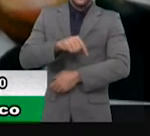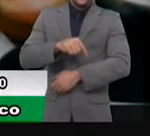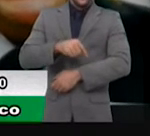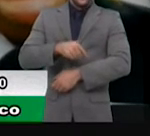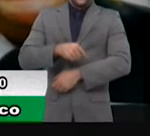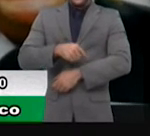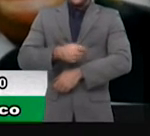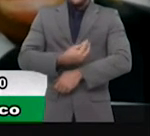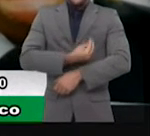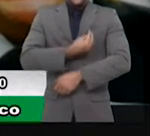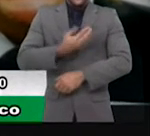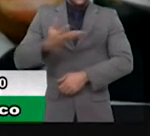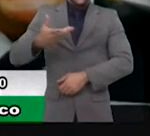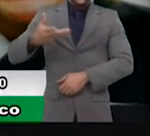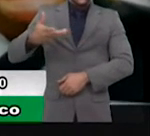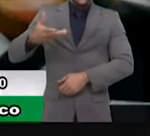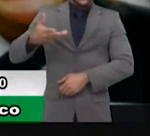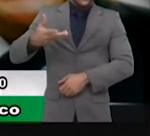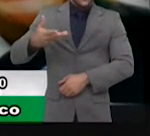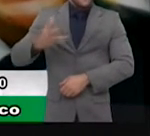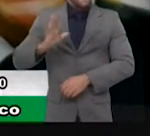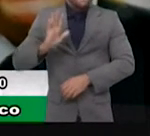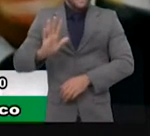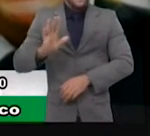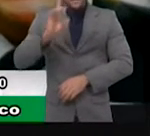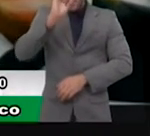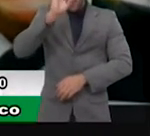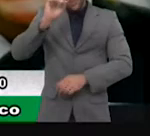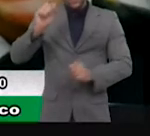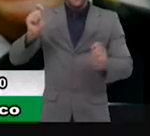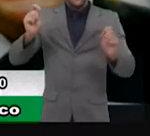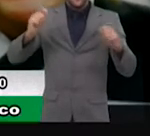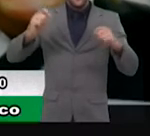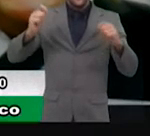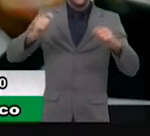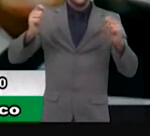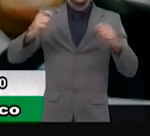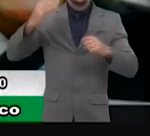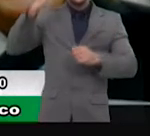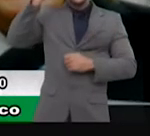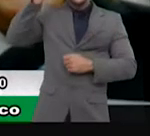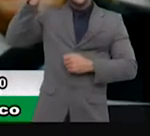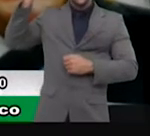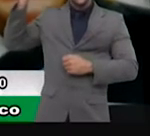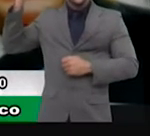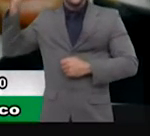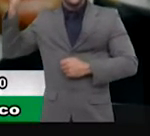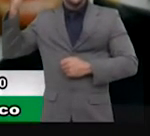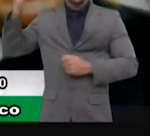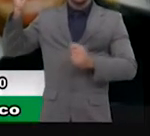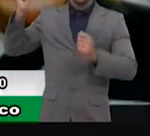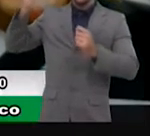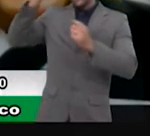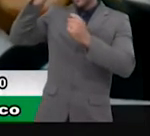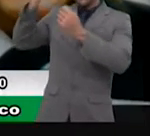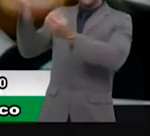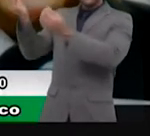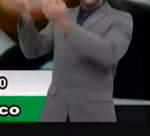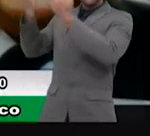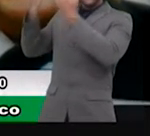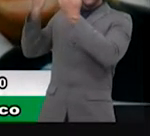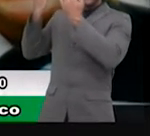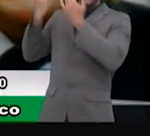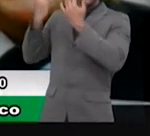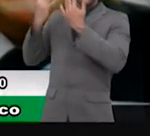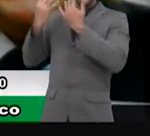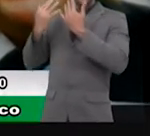na nossa vida. Que Deus possa nos dar sabedoria, Deus possa nos dar condição. A gente